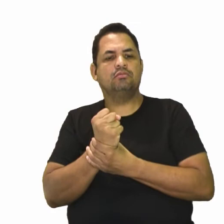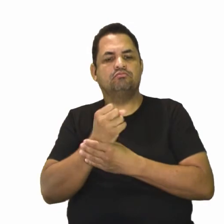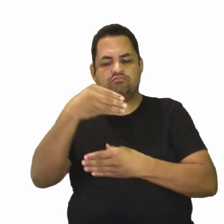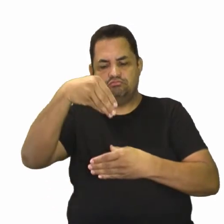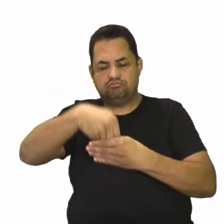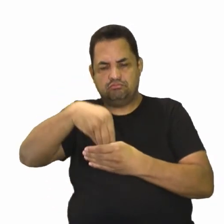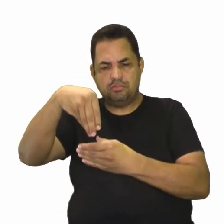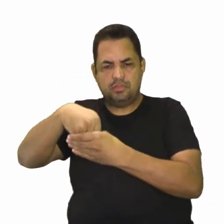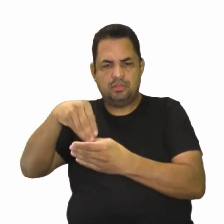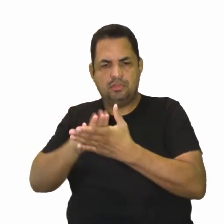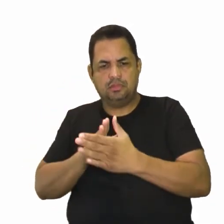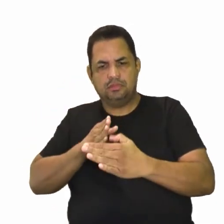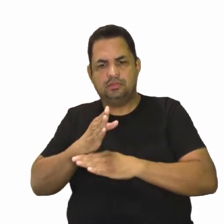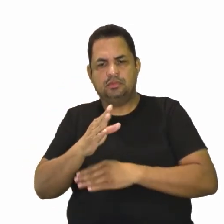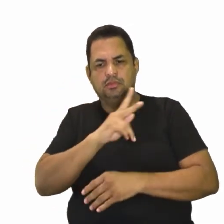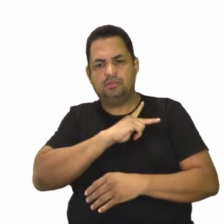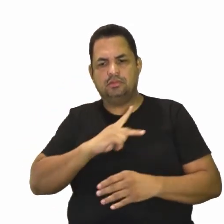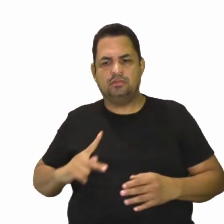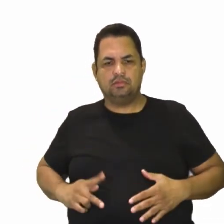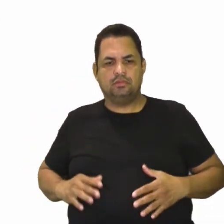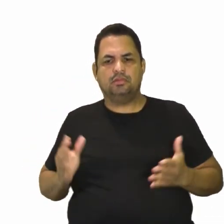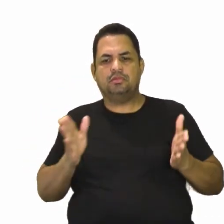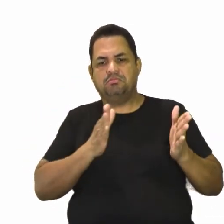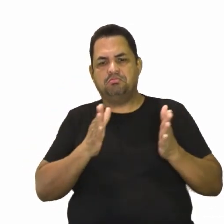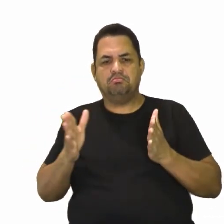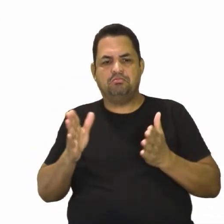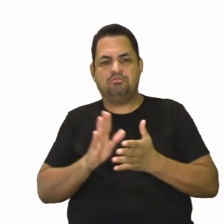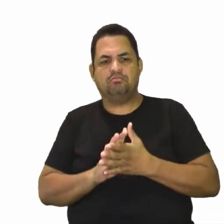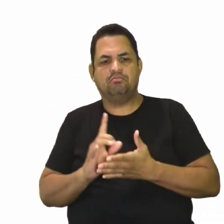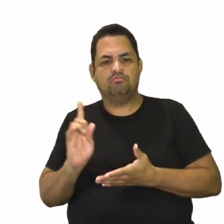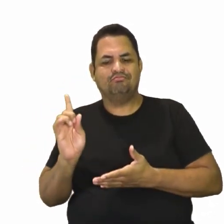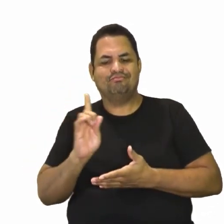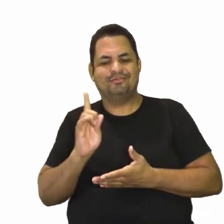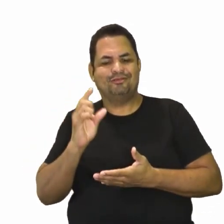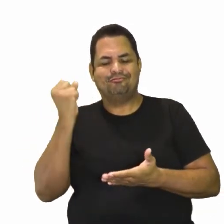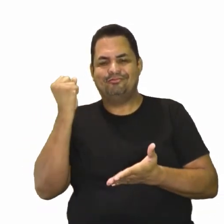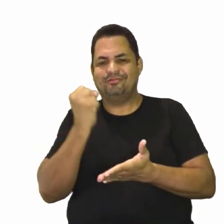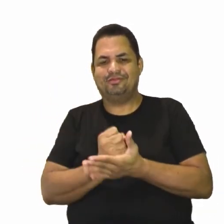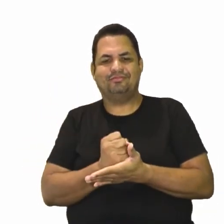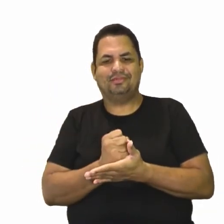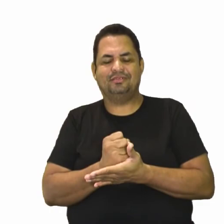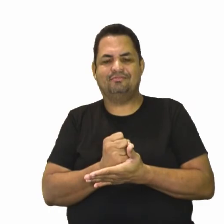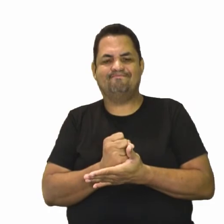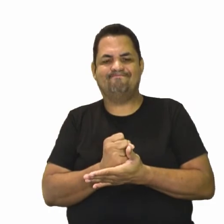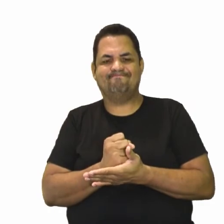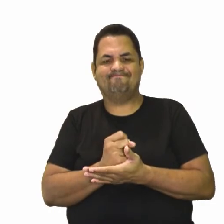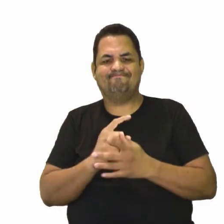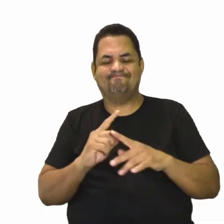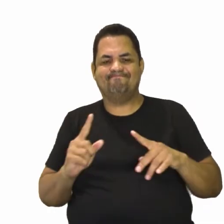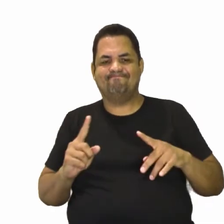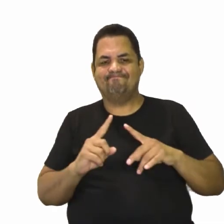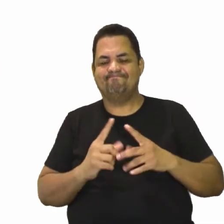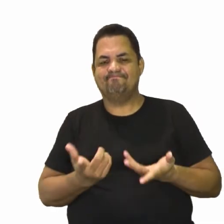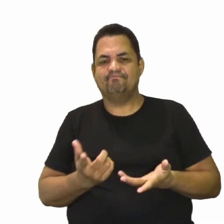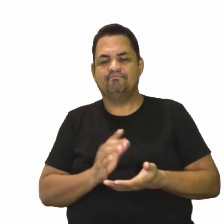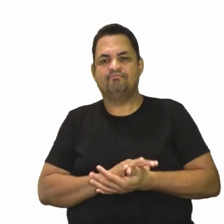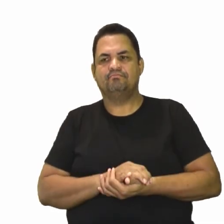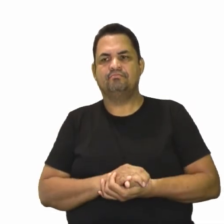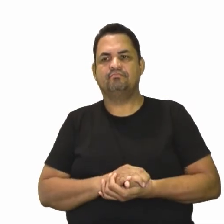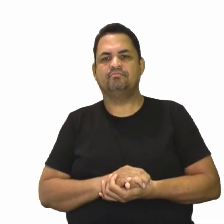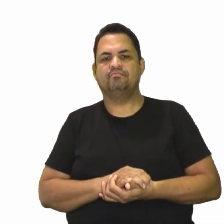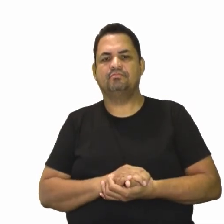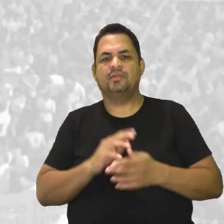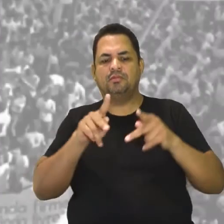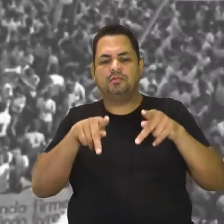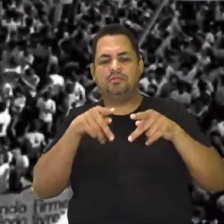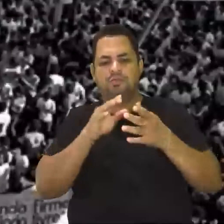eleição direta para o presidente naquele ano, não foi aprovado. Pessoal, vem cá. População